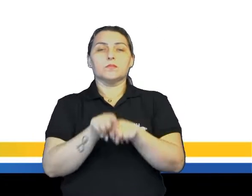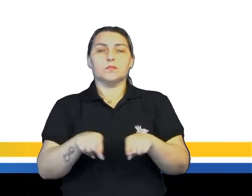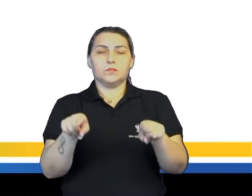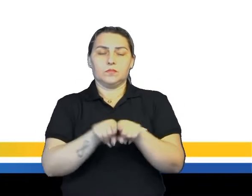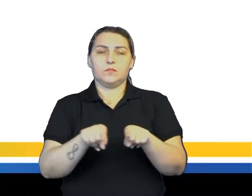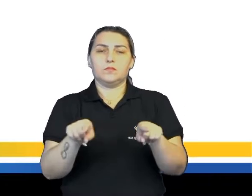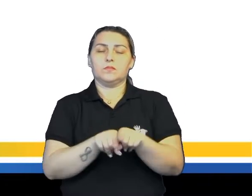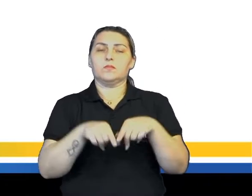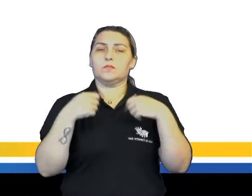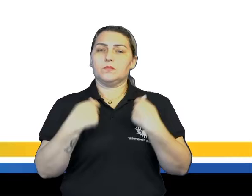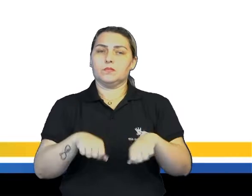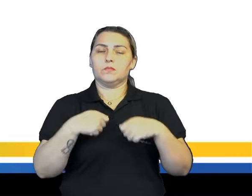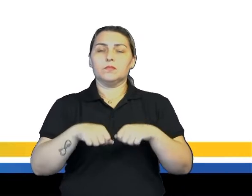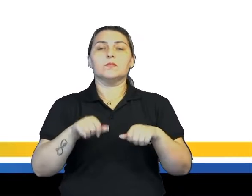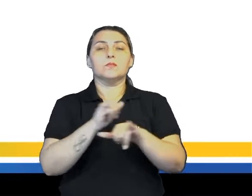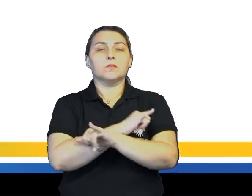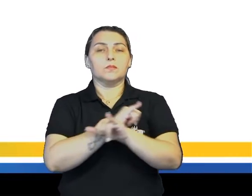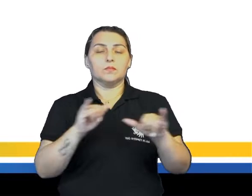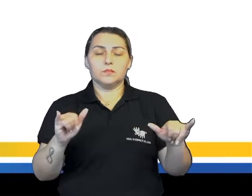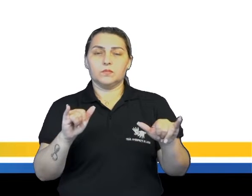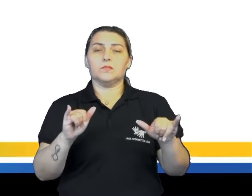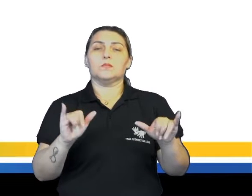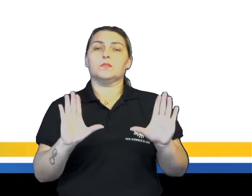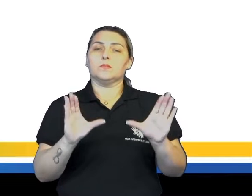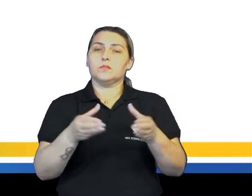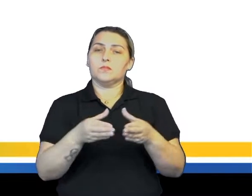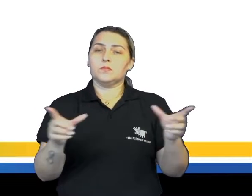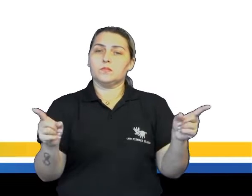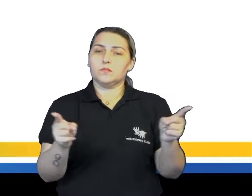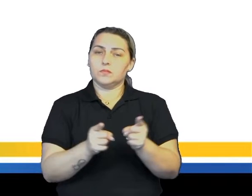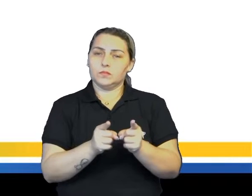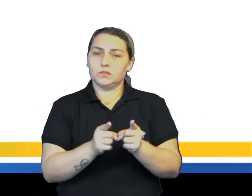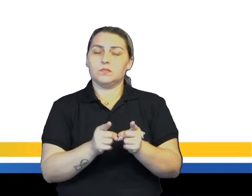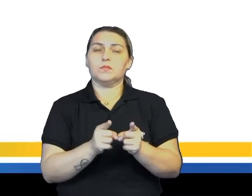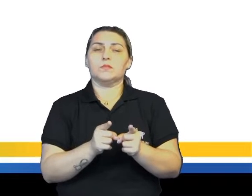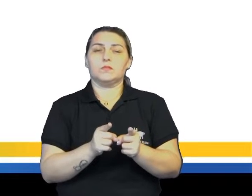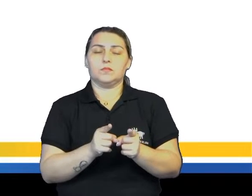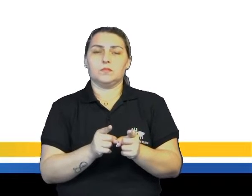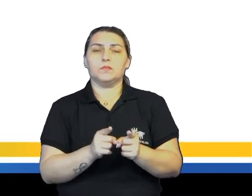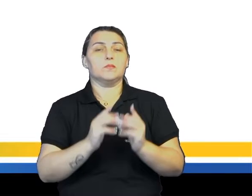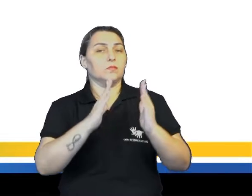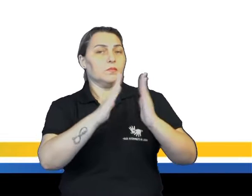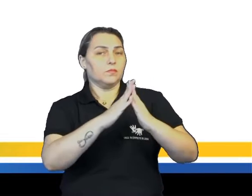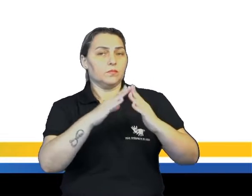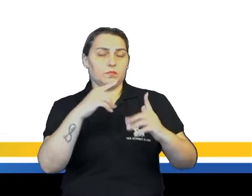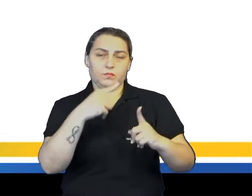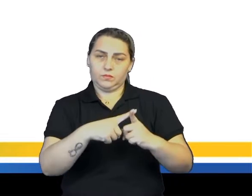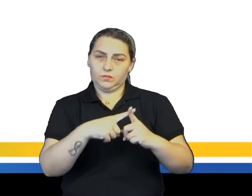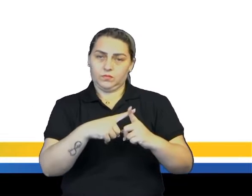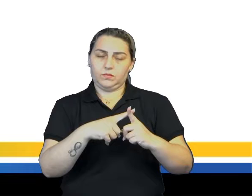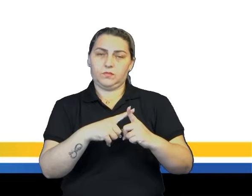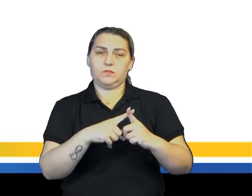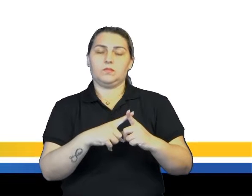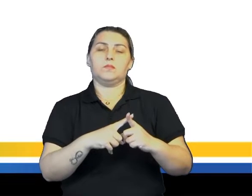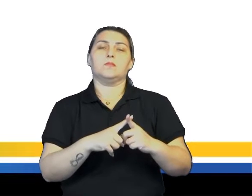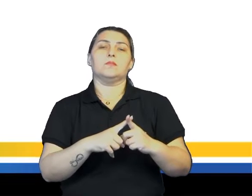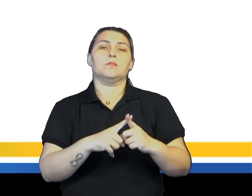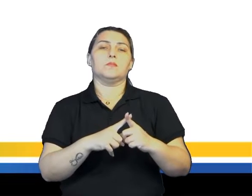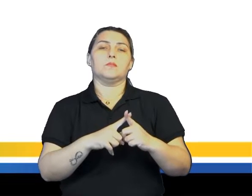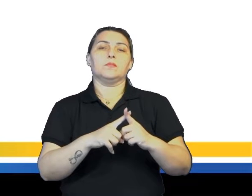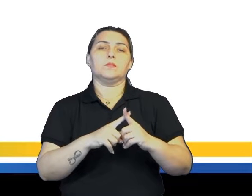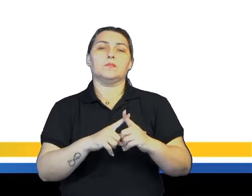tem-se a necessidade de se formar pequenas comunidades em torno de uma igreja, em torno de um